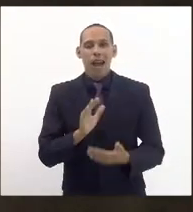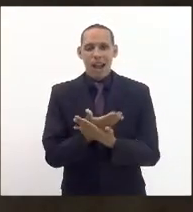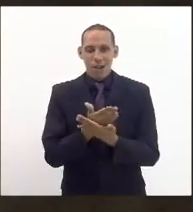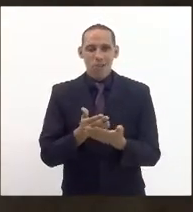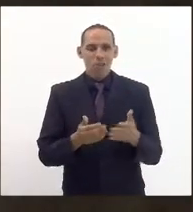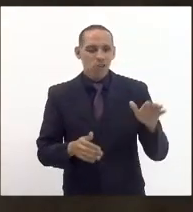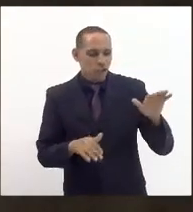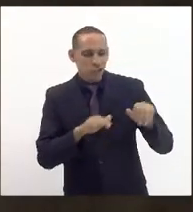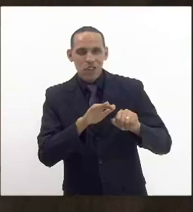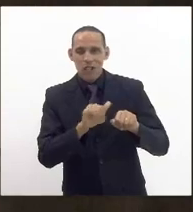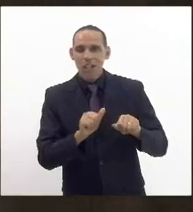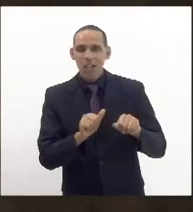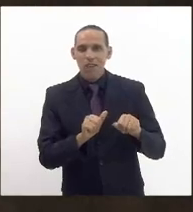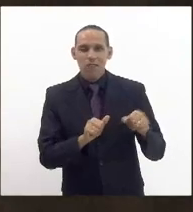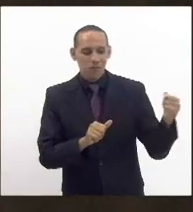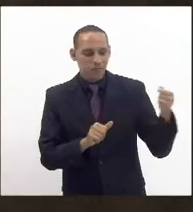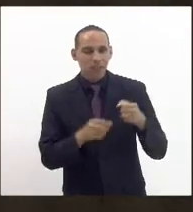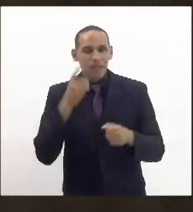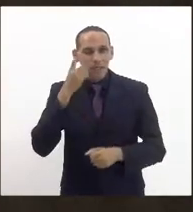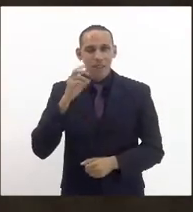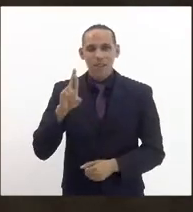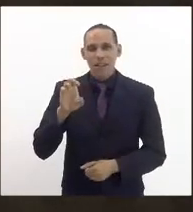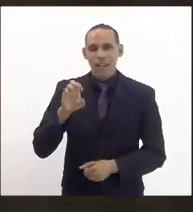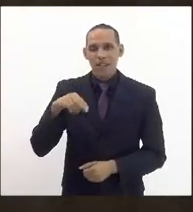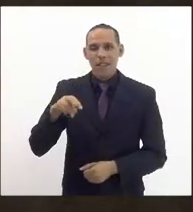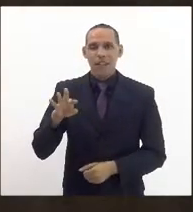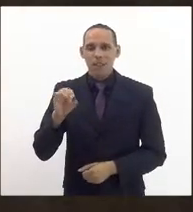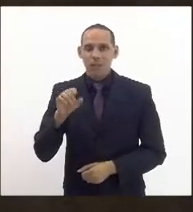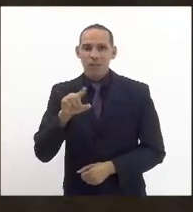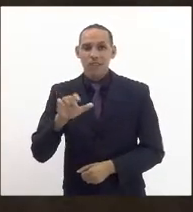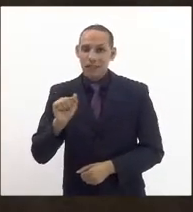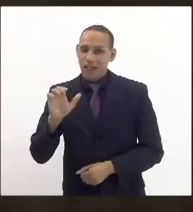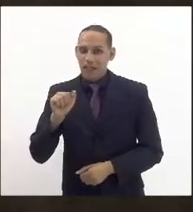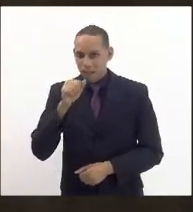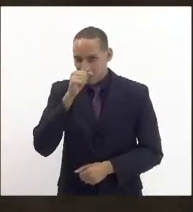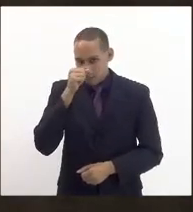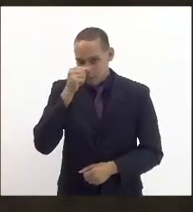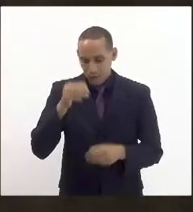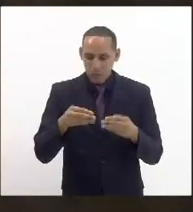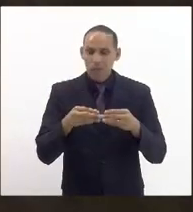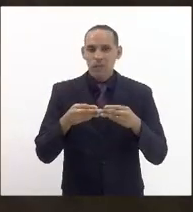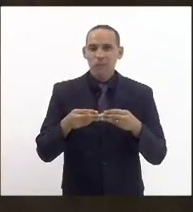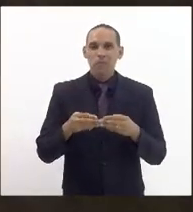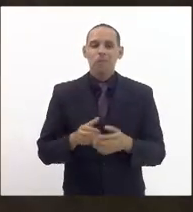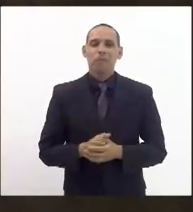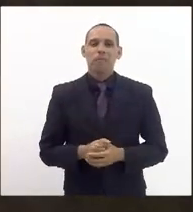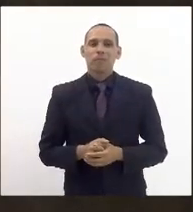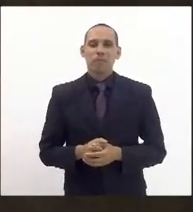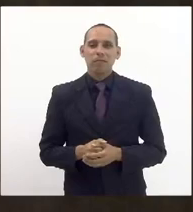aqui ao meu lado o deputado Renato Zaca, que está junto comigo nessa moção.